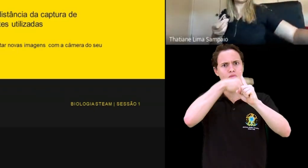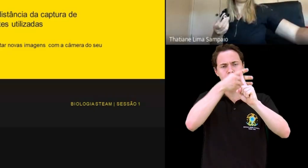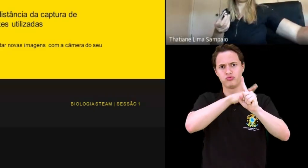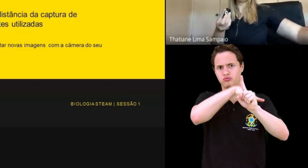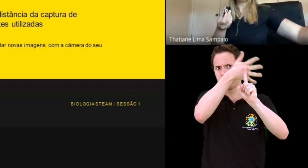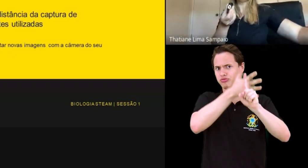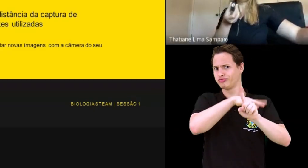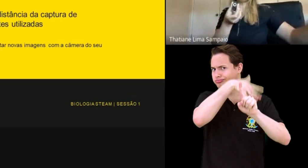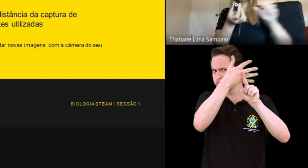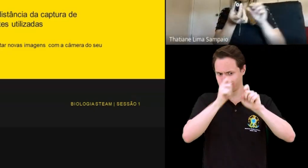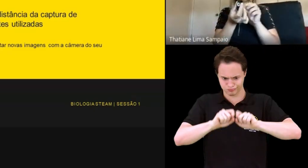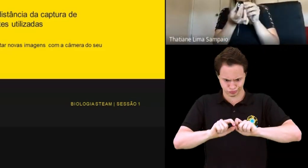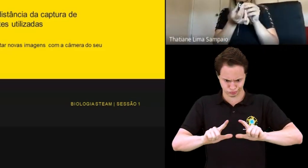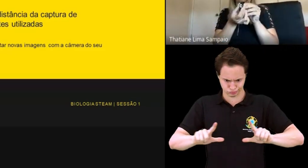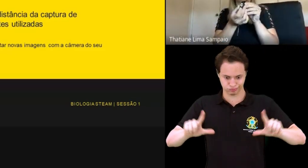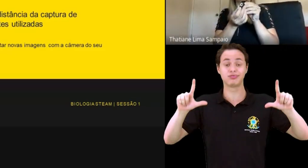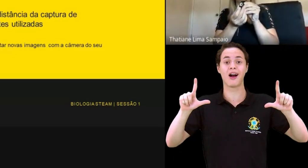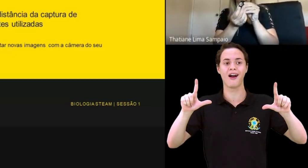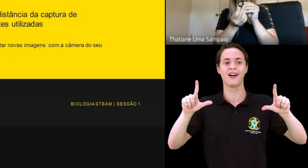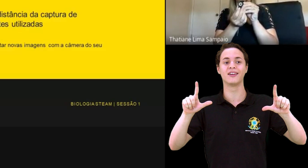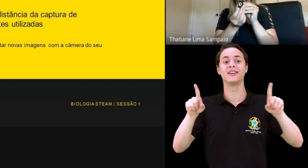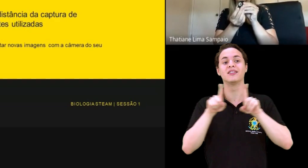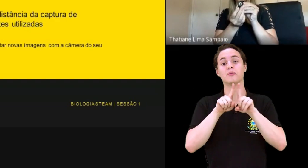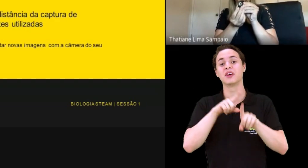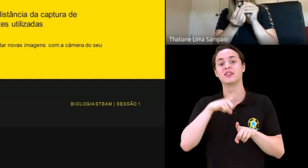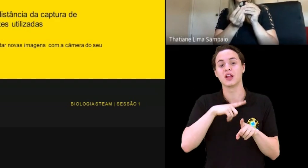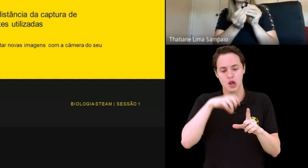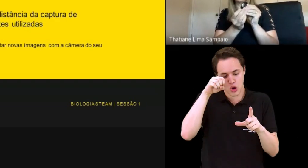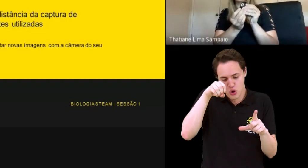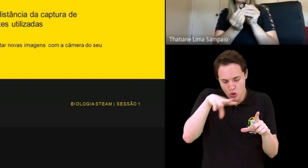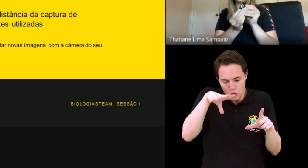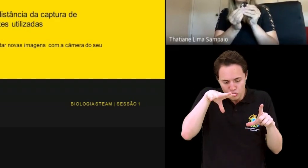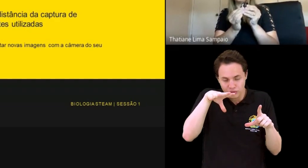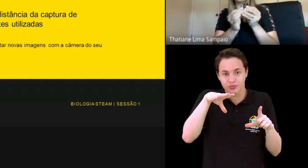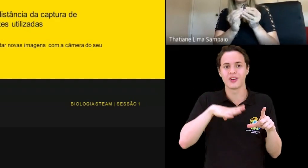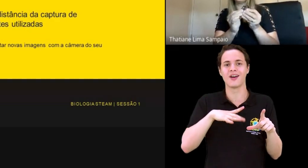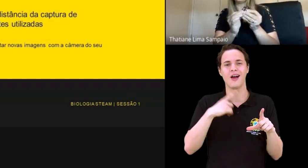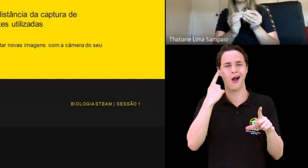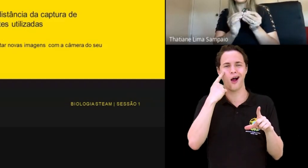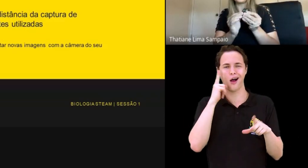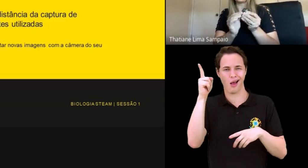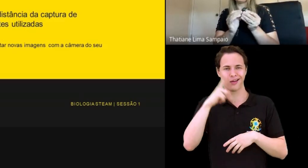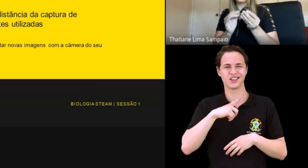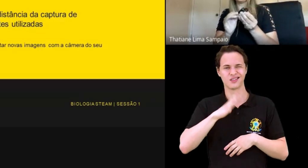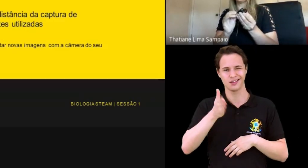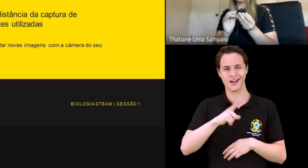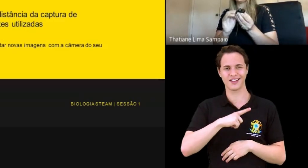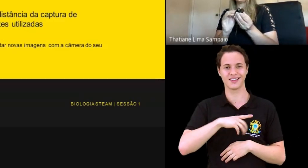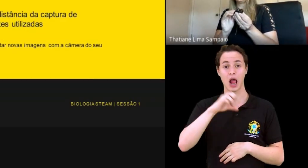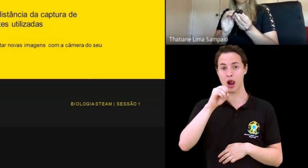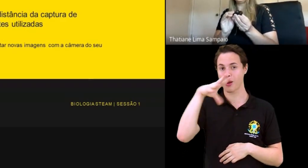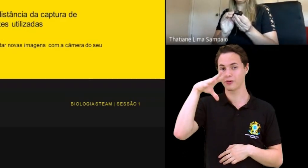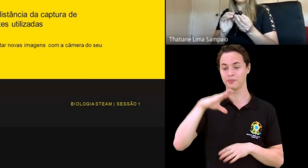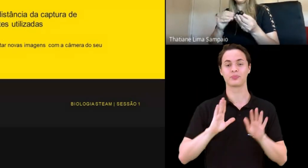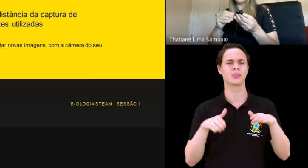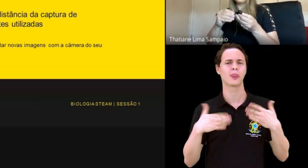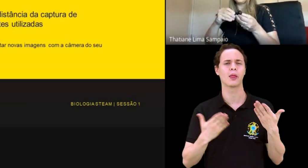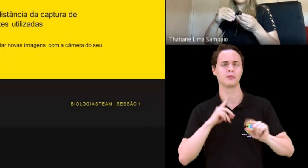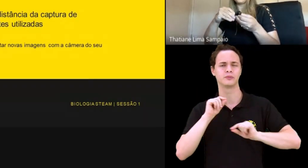celular. E geralmente também uma fonte luminosa, essa daqui já vem com uma fonte luminosa acoplada.